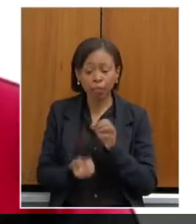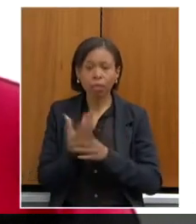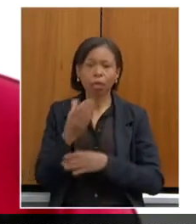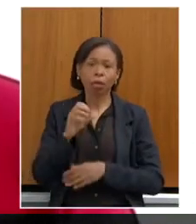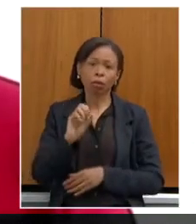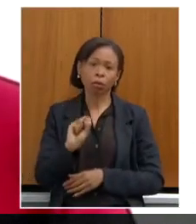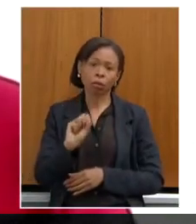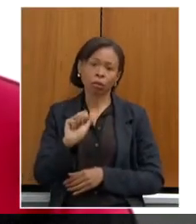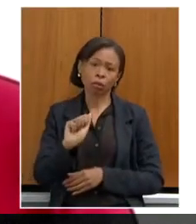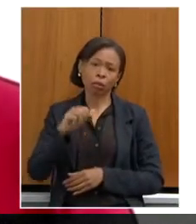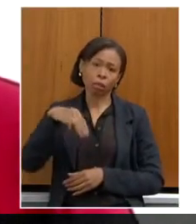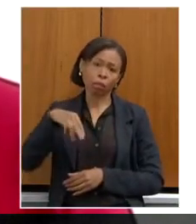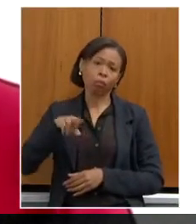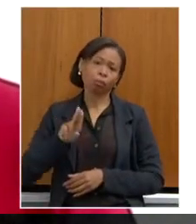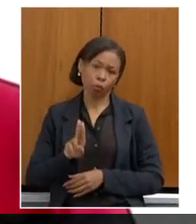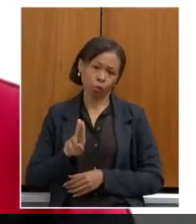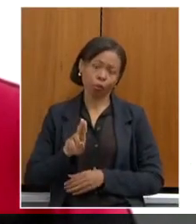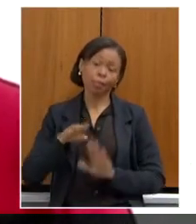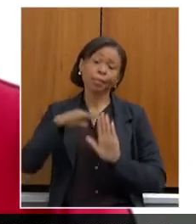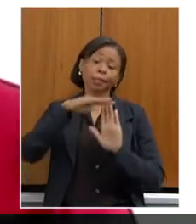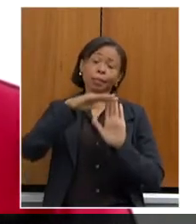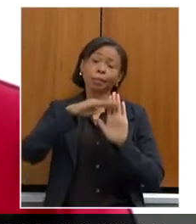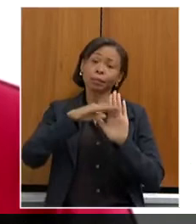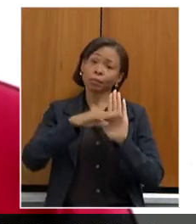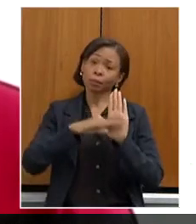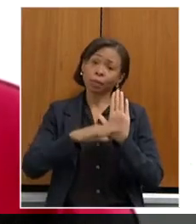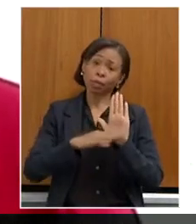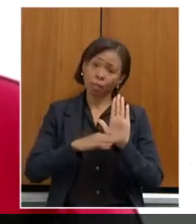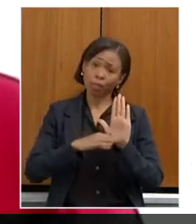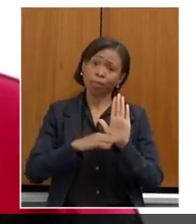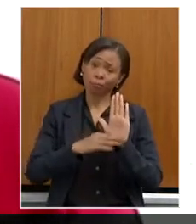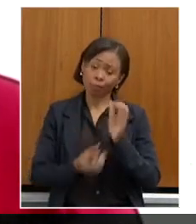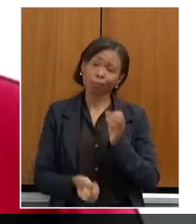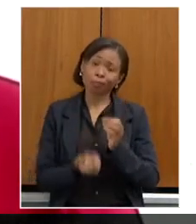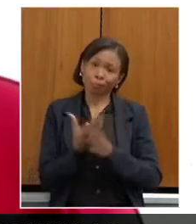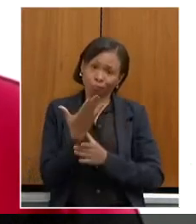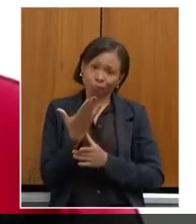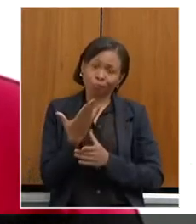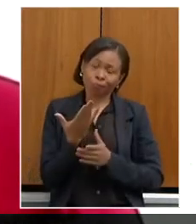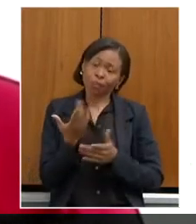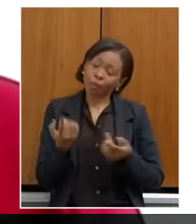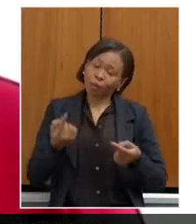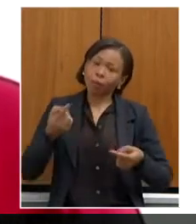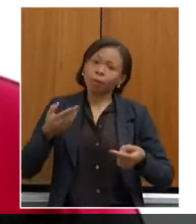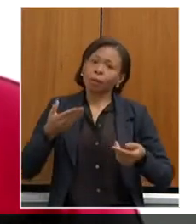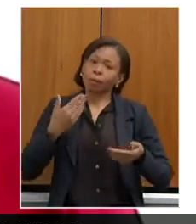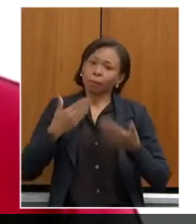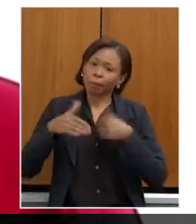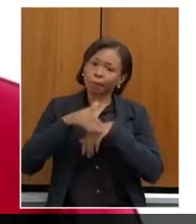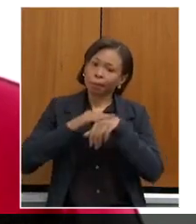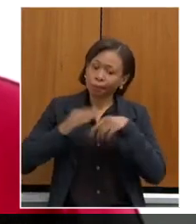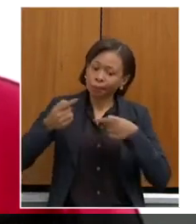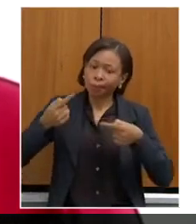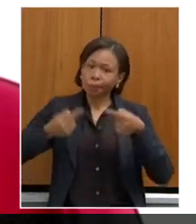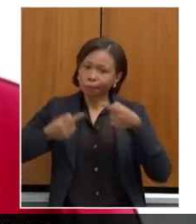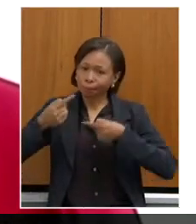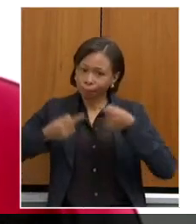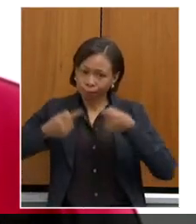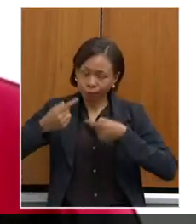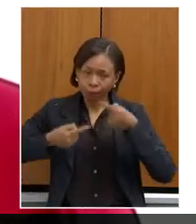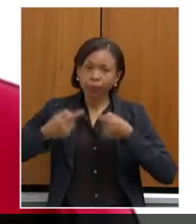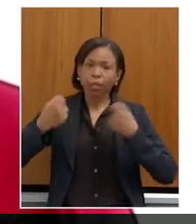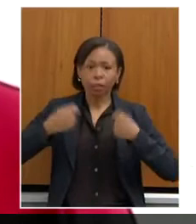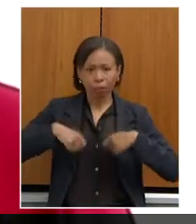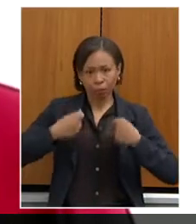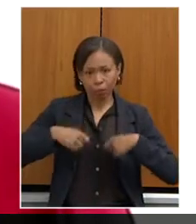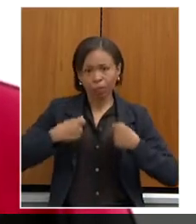e um cronograma em discussão para sua implantação essa é uma discussão que eu gostaria de indagar ao nosso